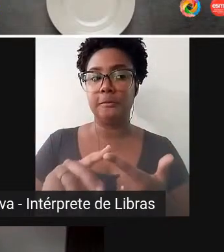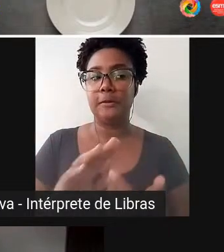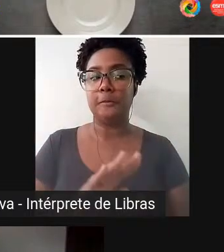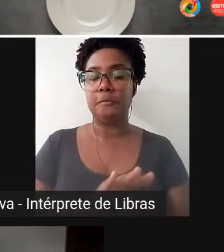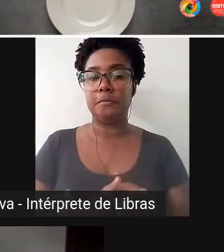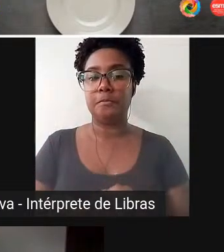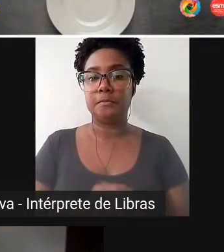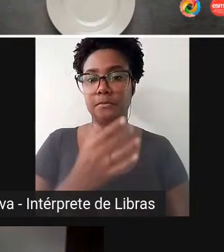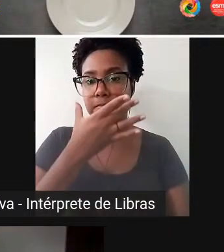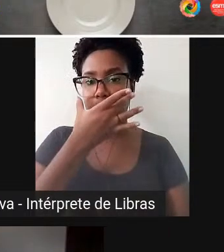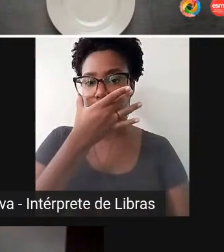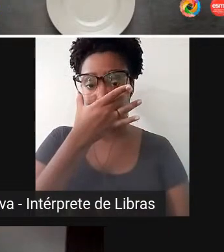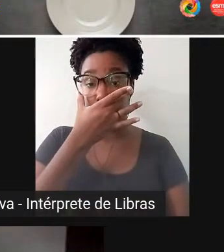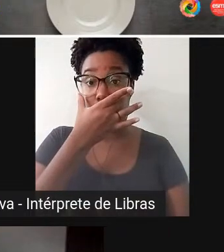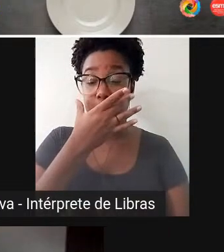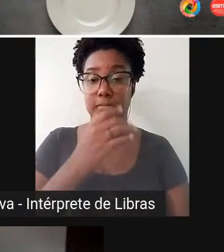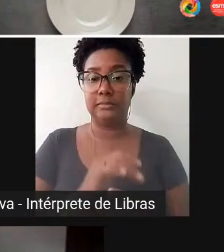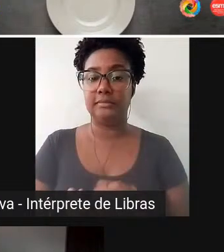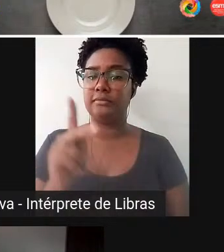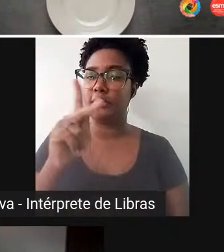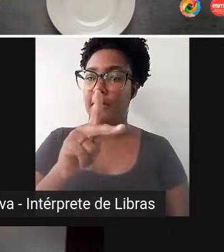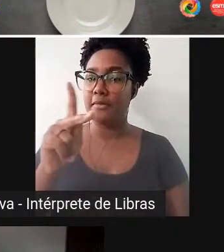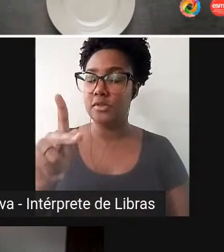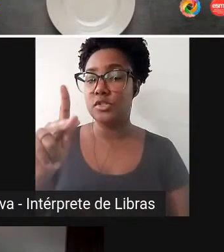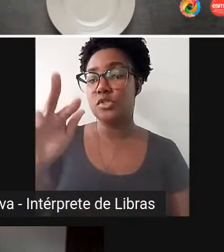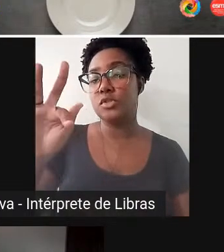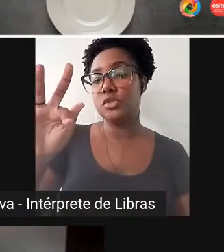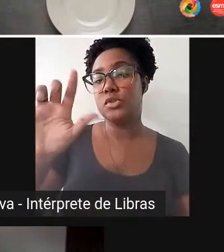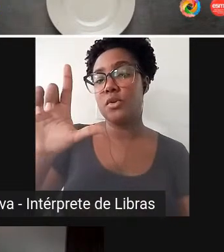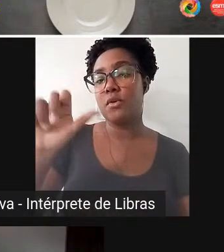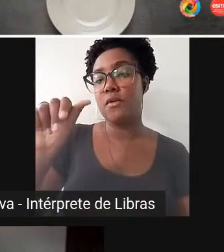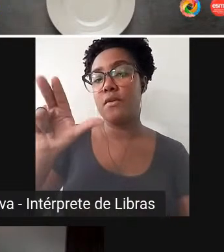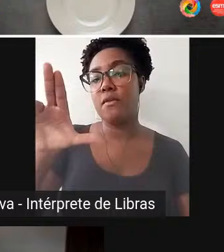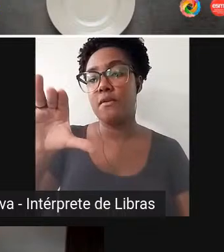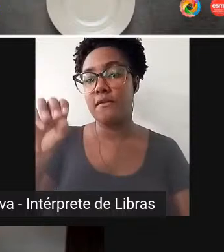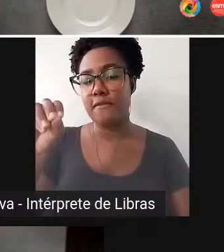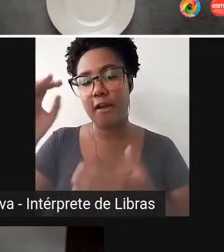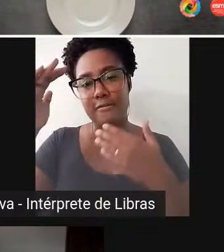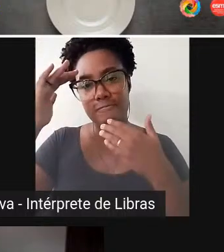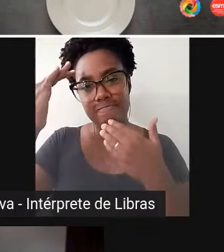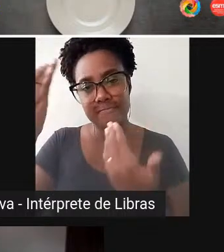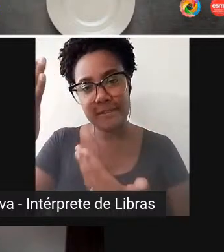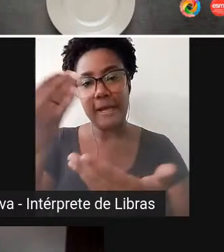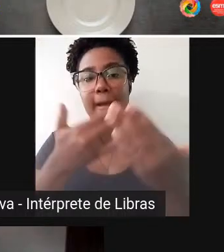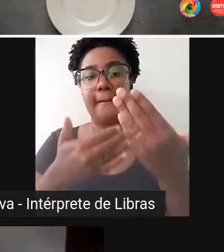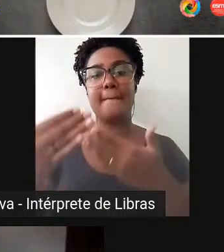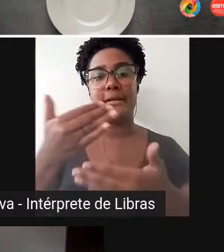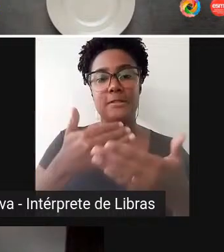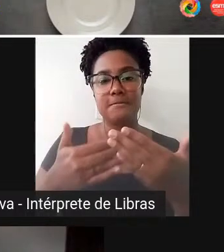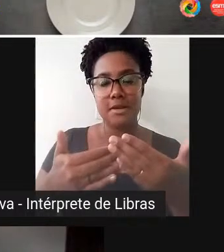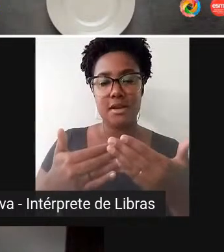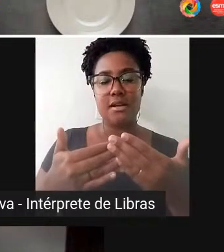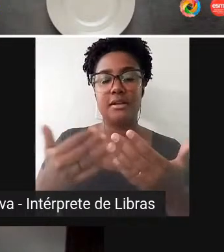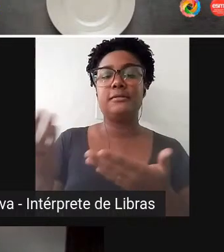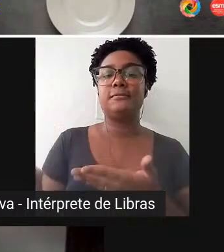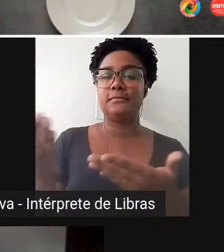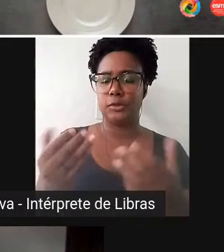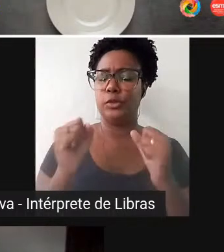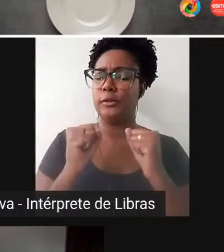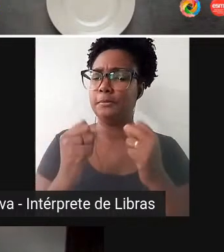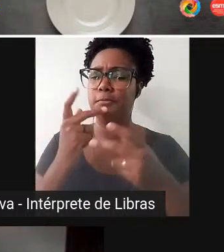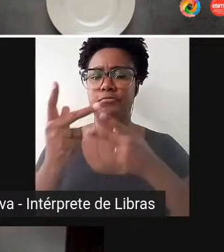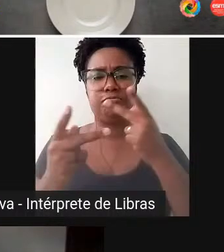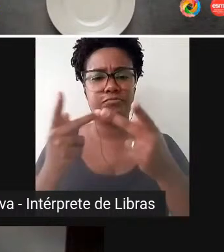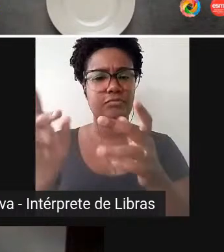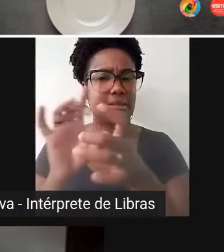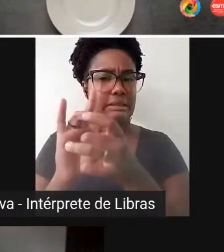a 2015. Professor Flávio Valente, é uma honra recebê-lo aqui neste evento e passo a palavra ao senhor para que